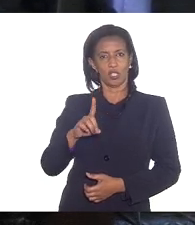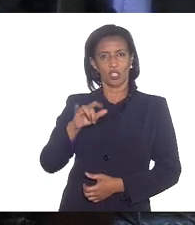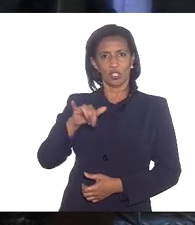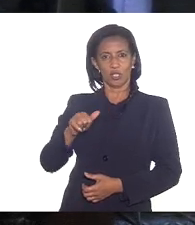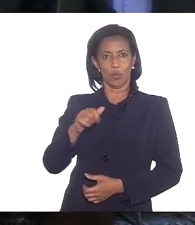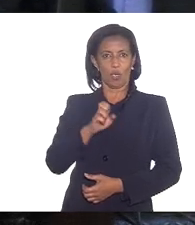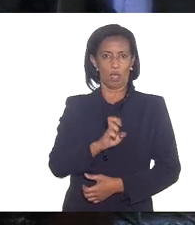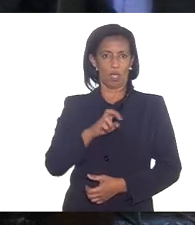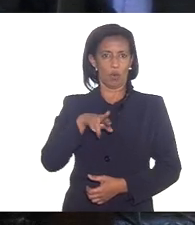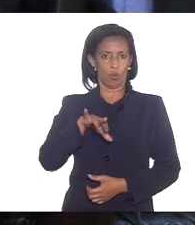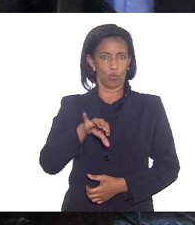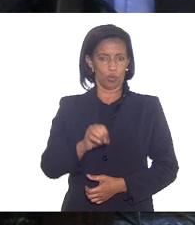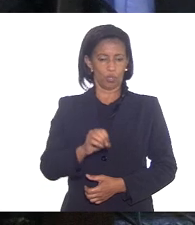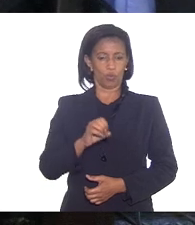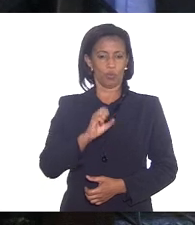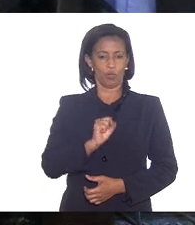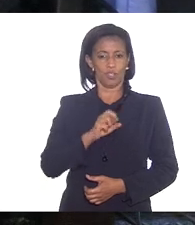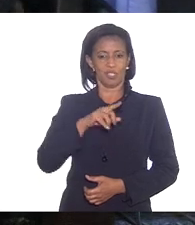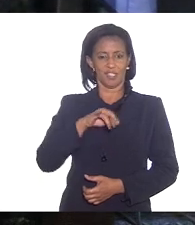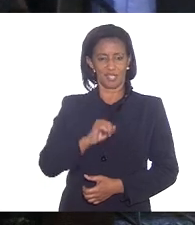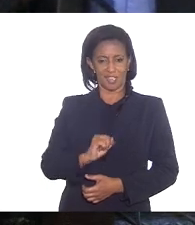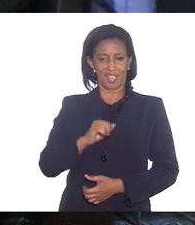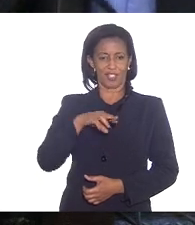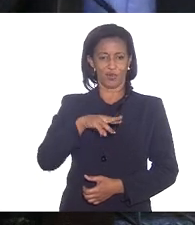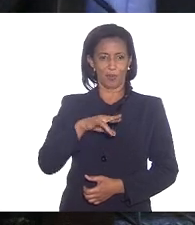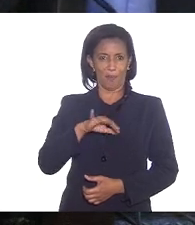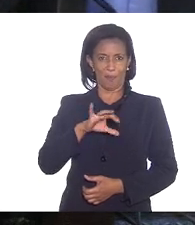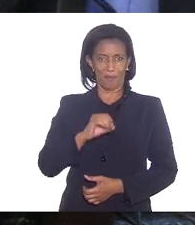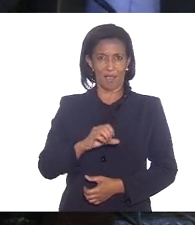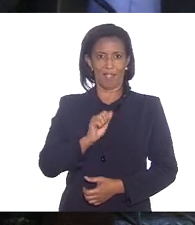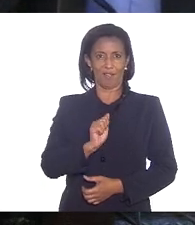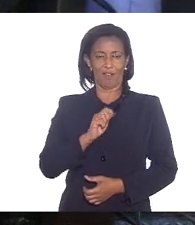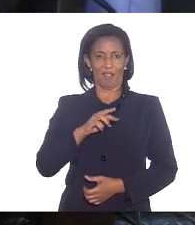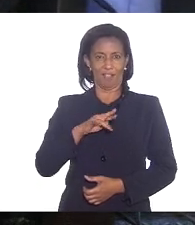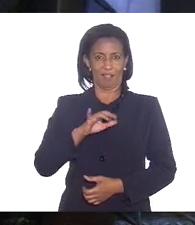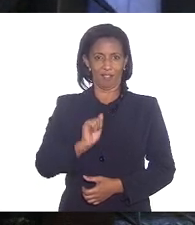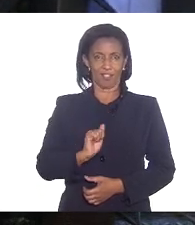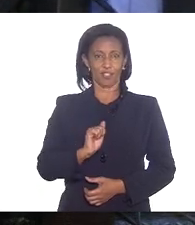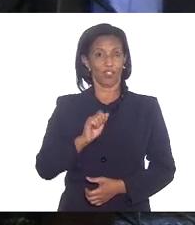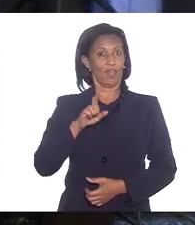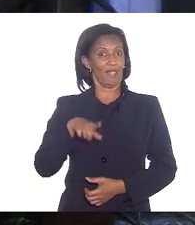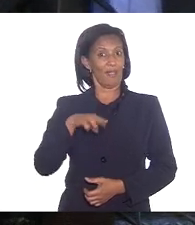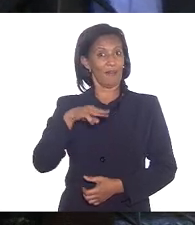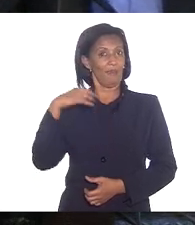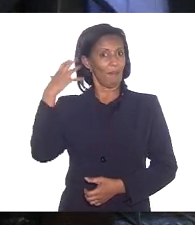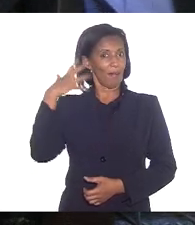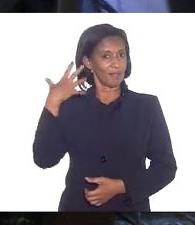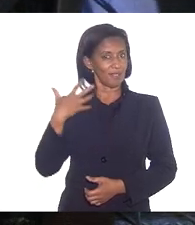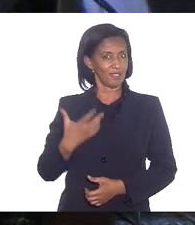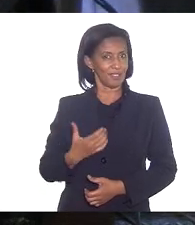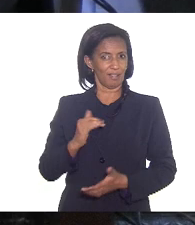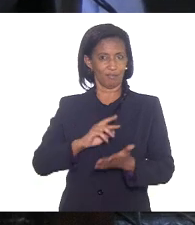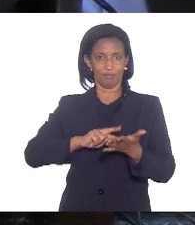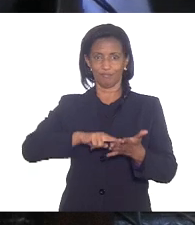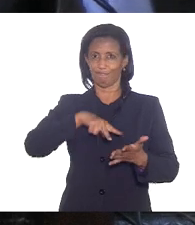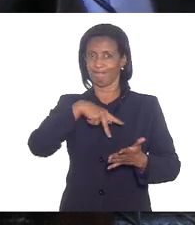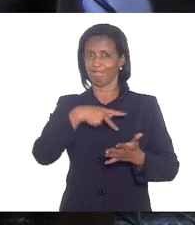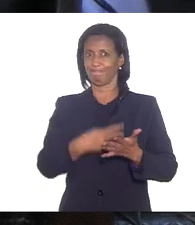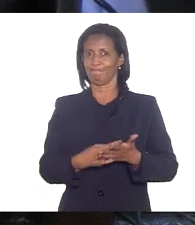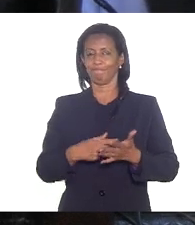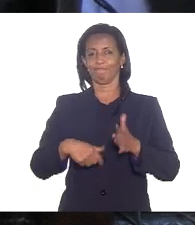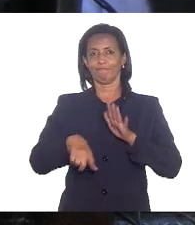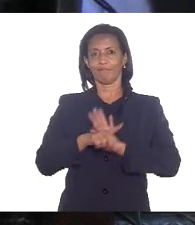Dino Eurico Júnior Welington José Sérgio Fernandes Marcus Miller attila Nunes e Marcelo cabeleireiro que altera as